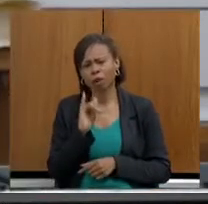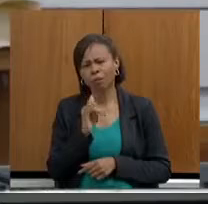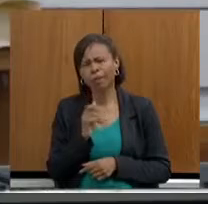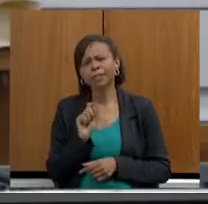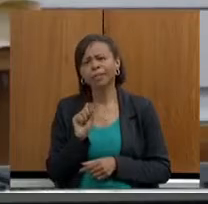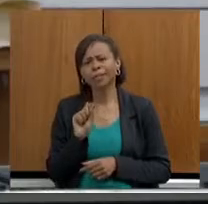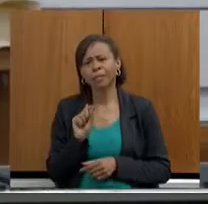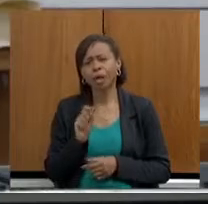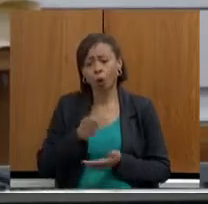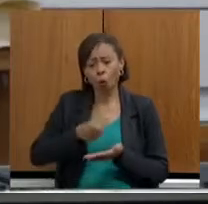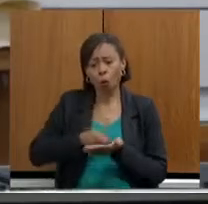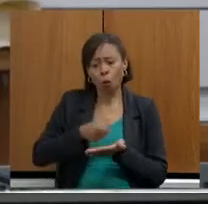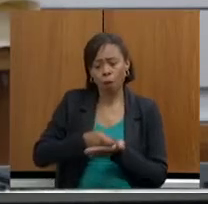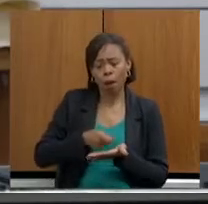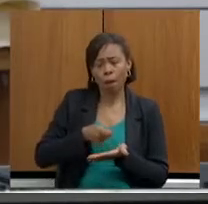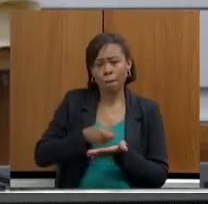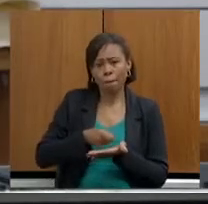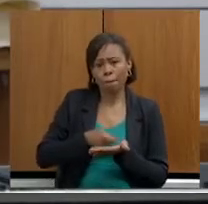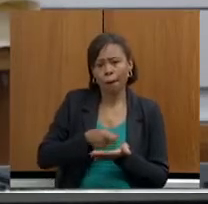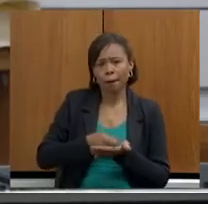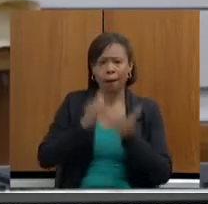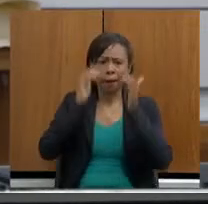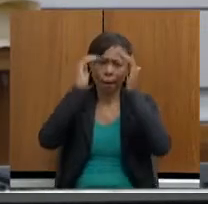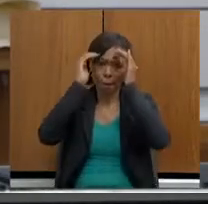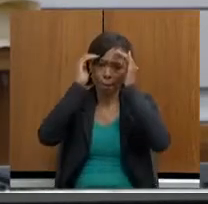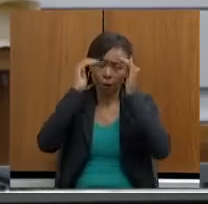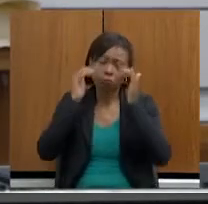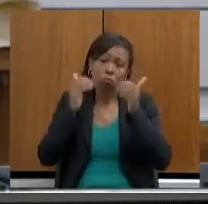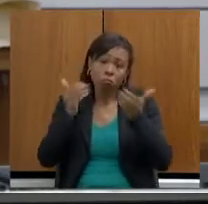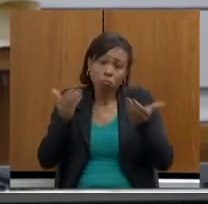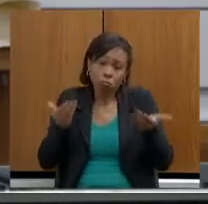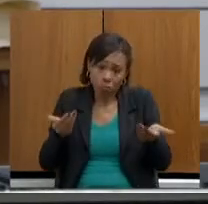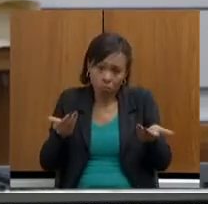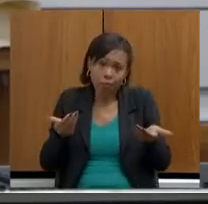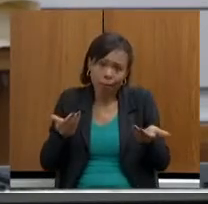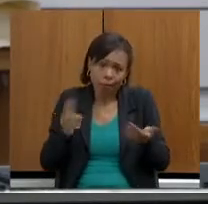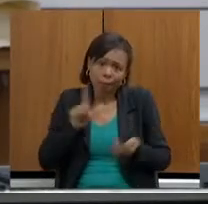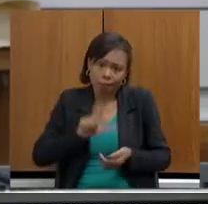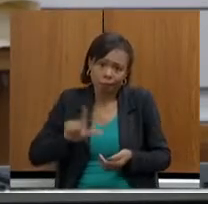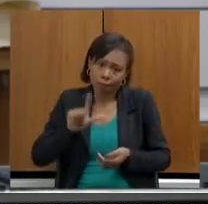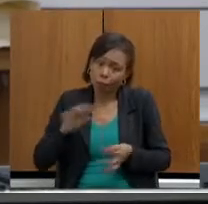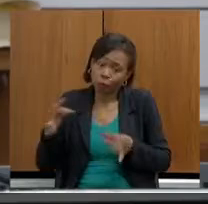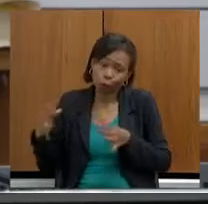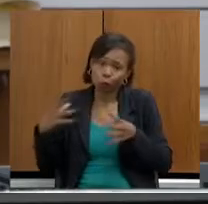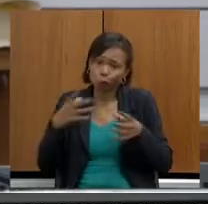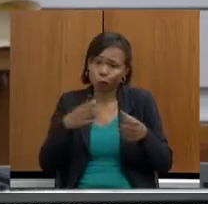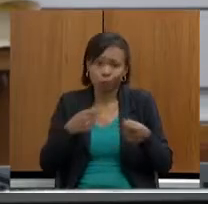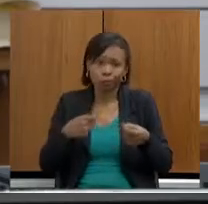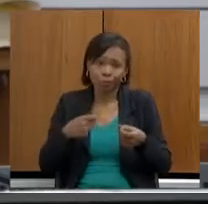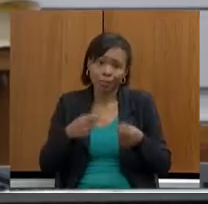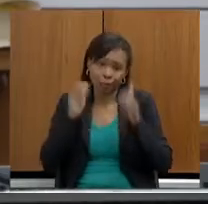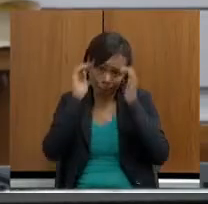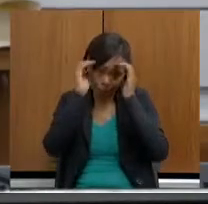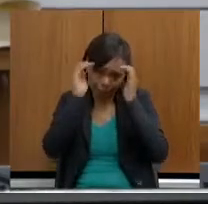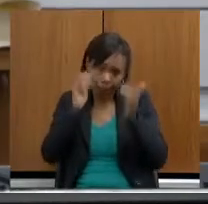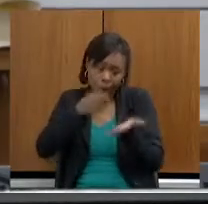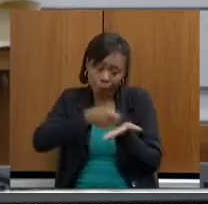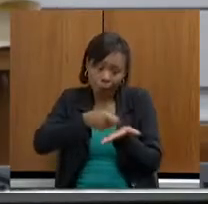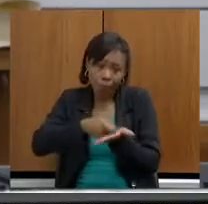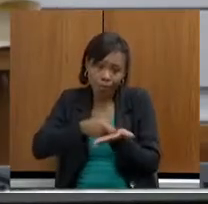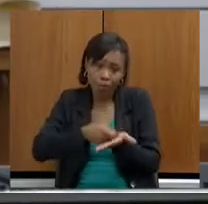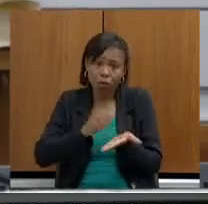cumprir obrigação e eu acho que cumprir obrigação é o que todo mundo tem que fazer mas infelizmente todo mundo não faça